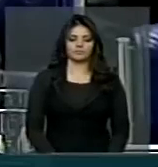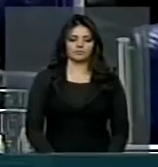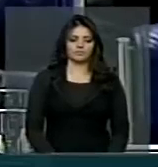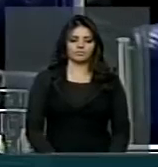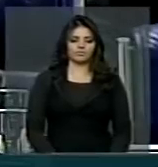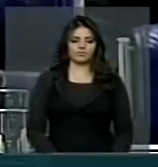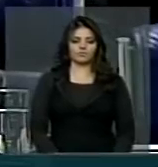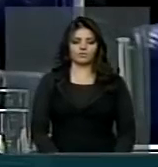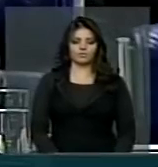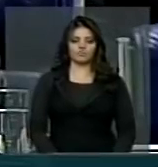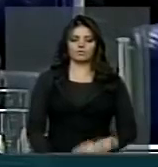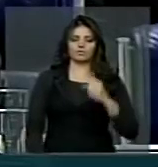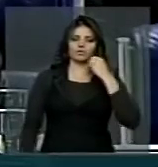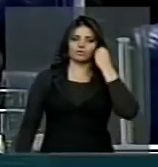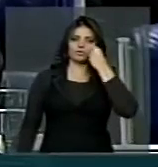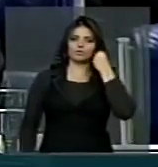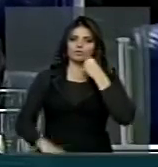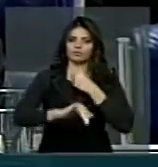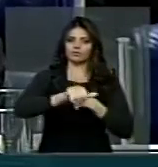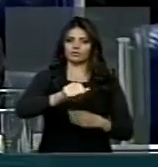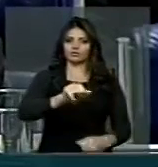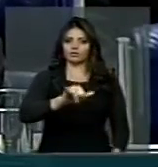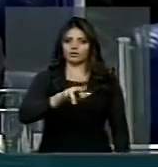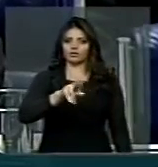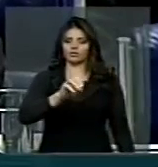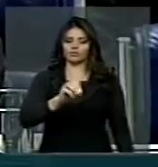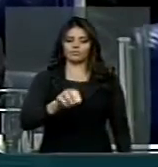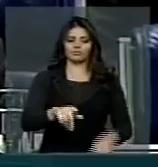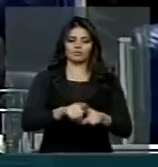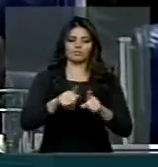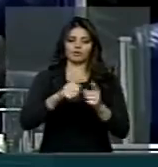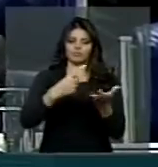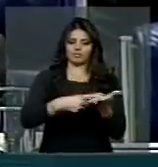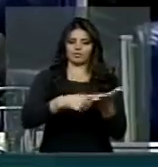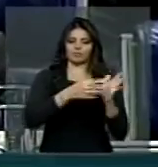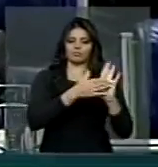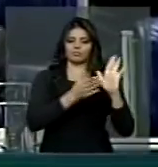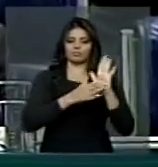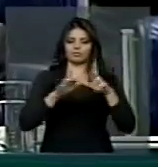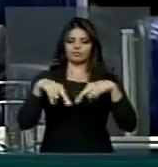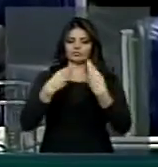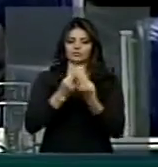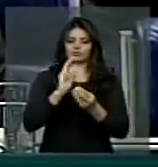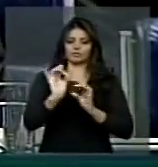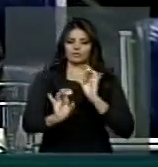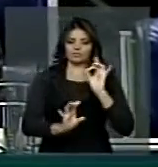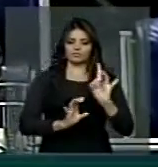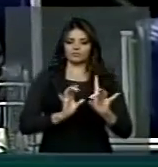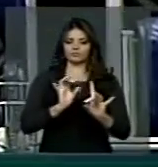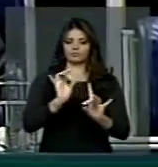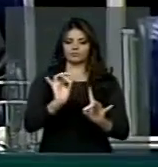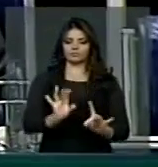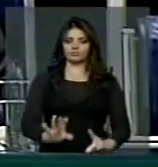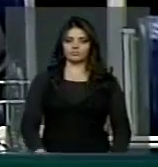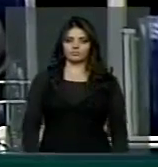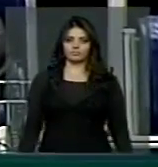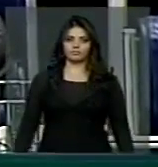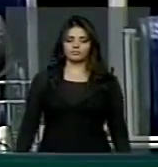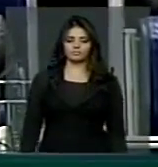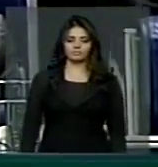Depois será a vez do senador Jarbas Vasconcelos, também signatário da presente sessão.